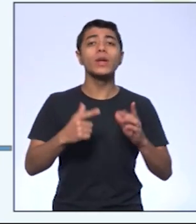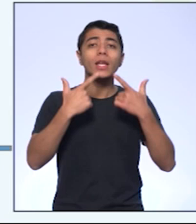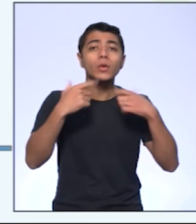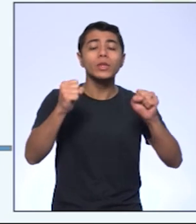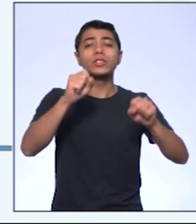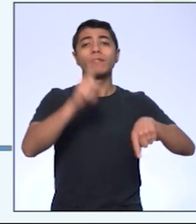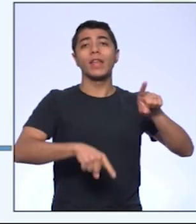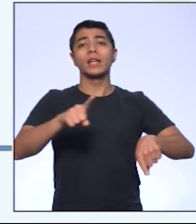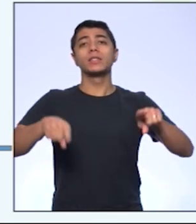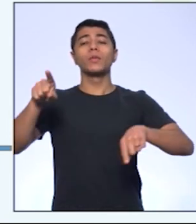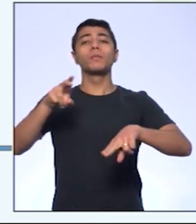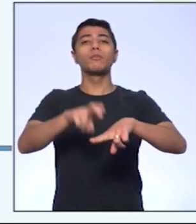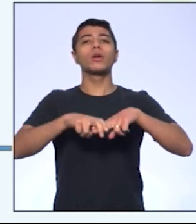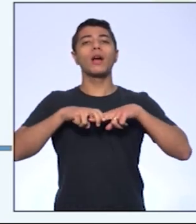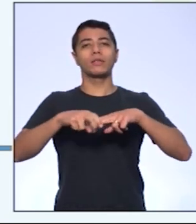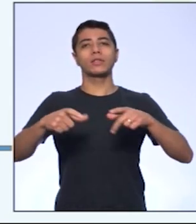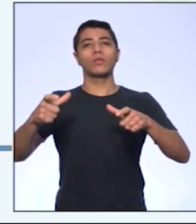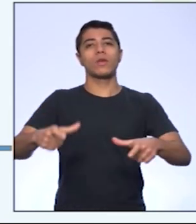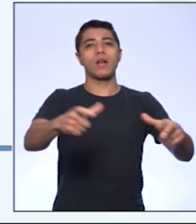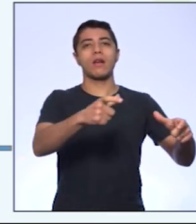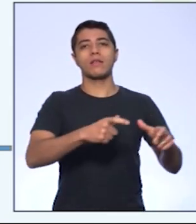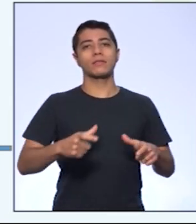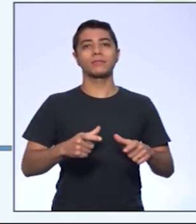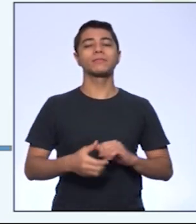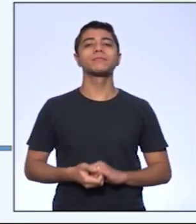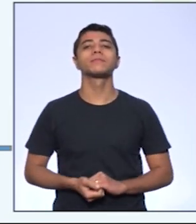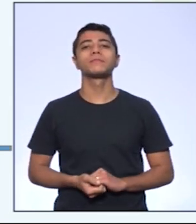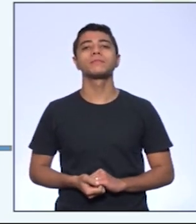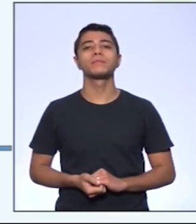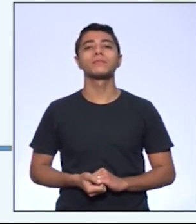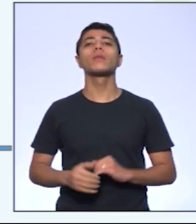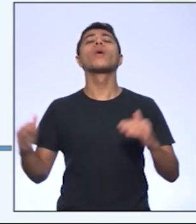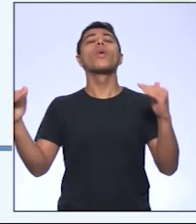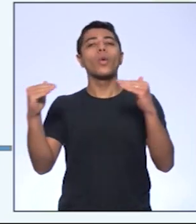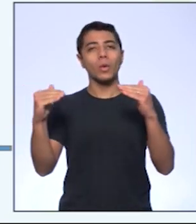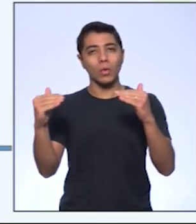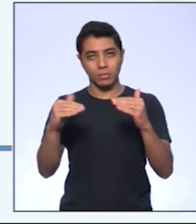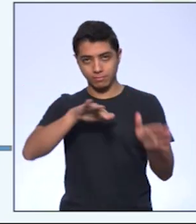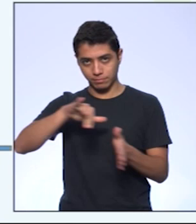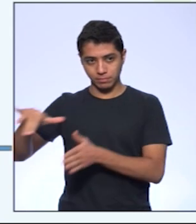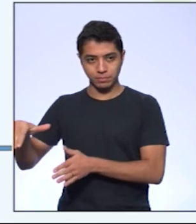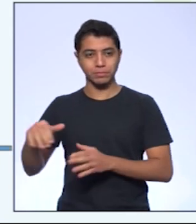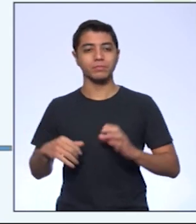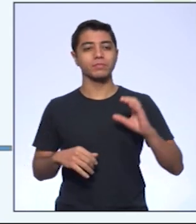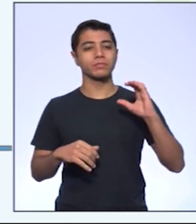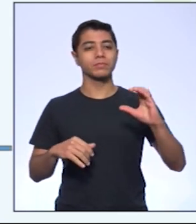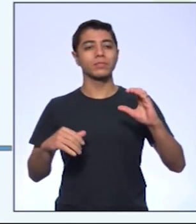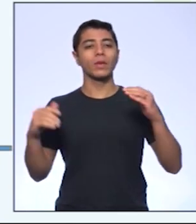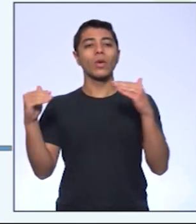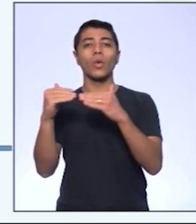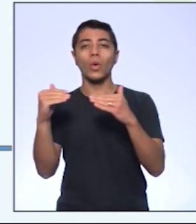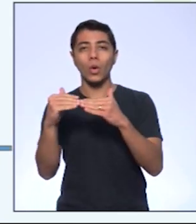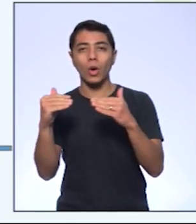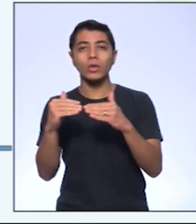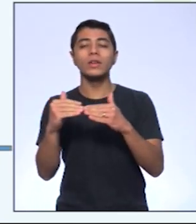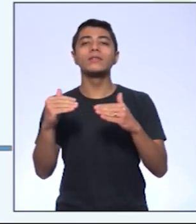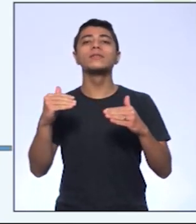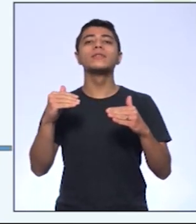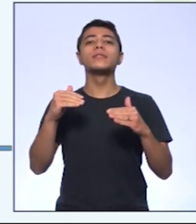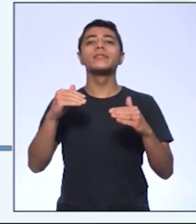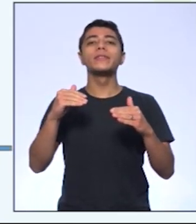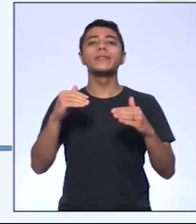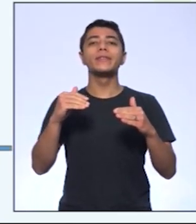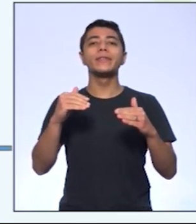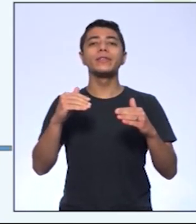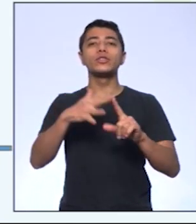geográficos. Convergem em relação à variação sociocultural entre brasileiros de diferentes